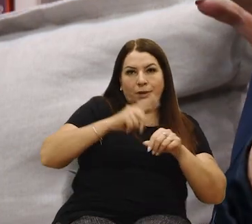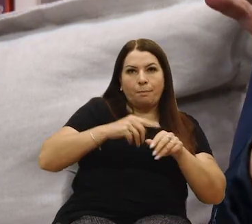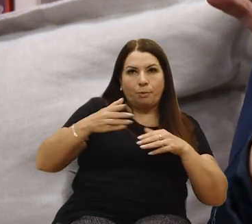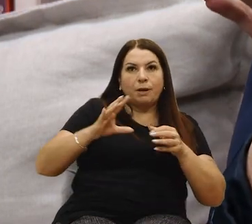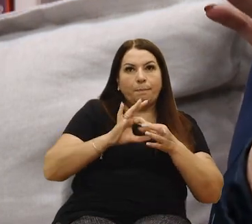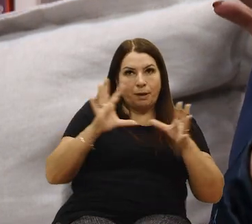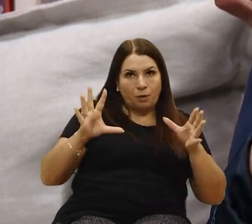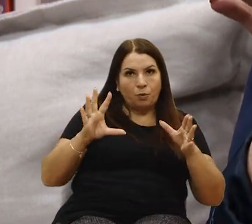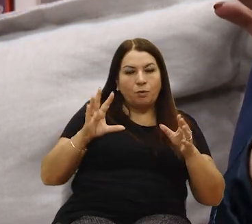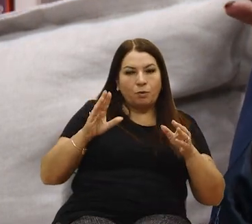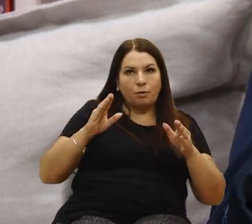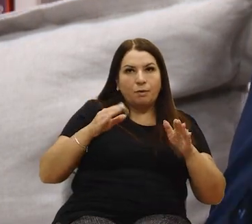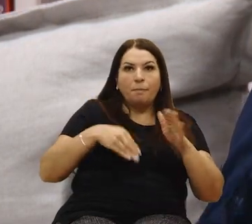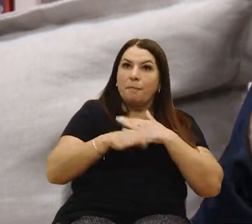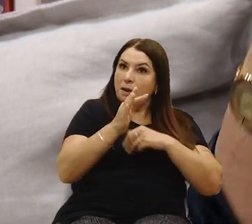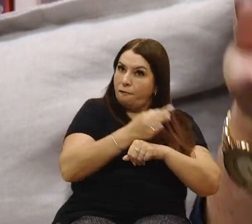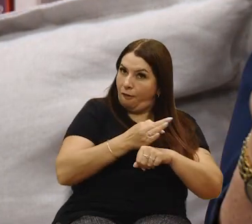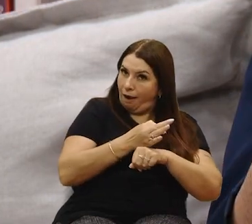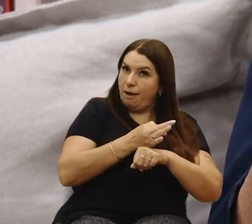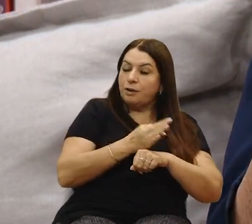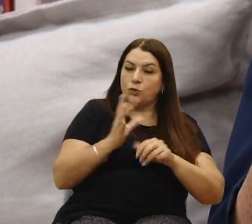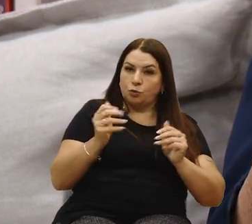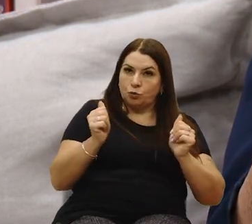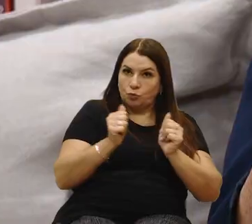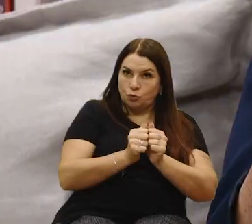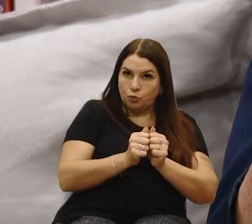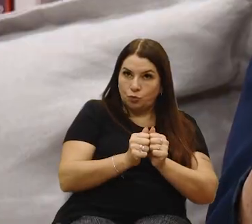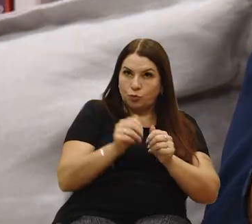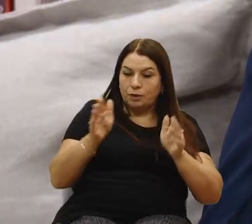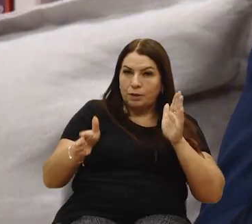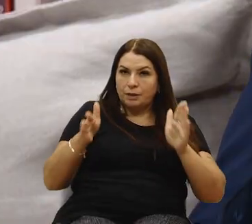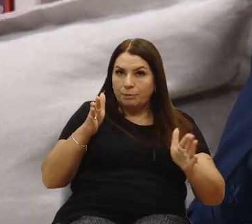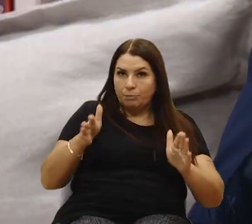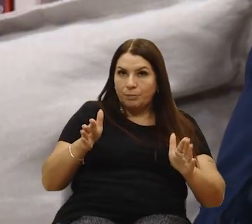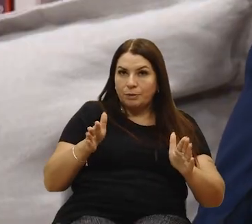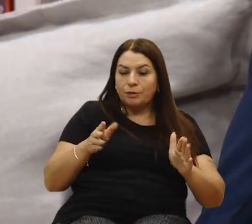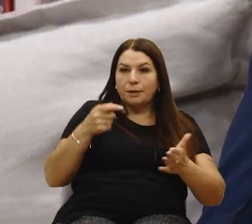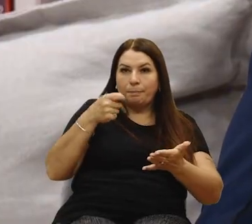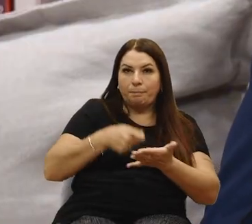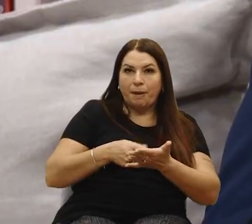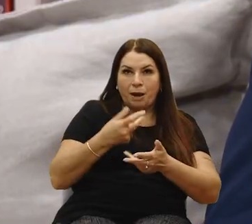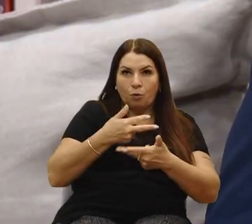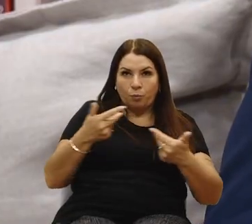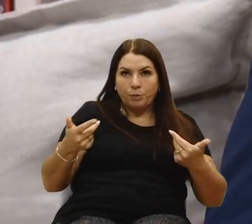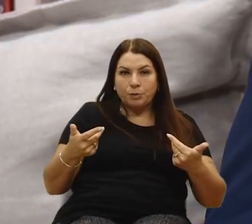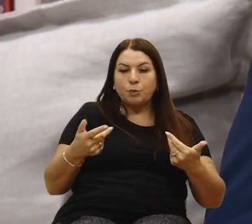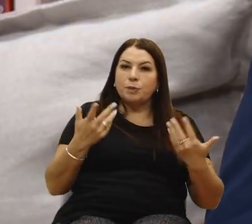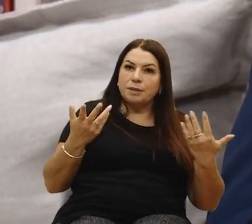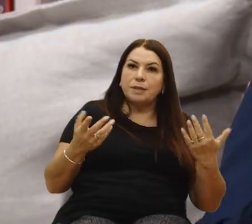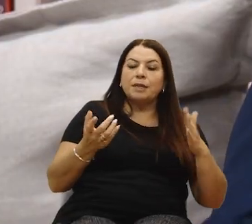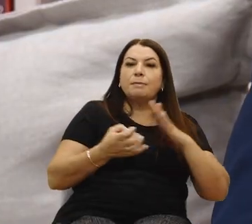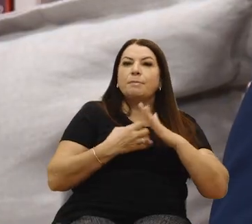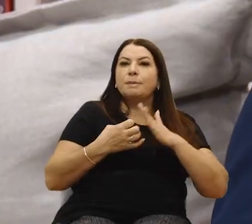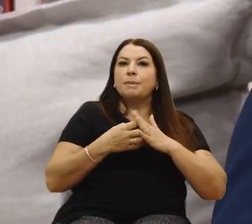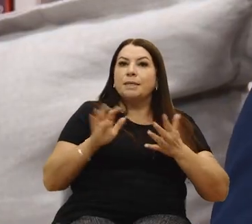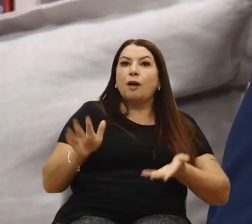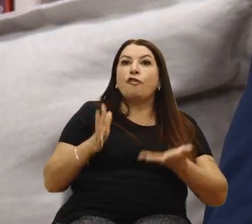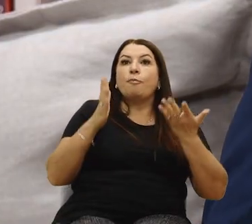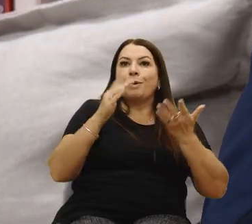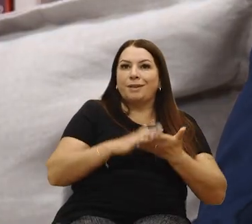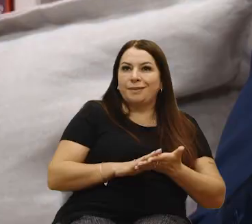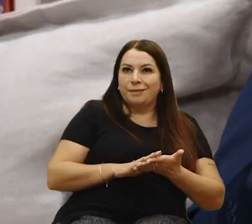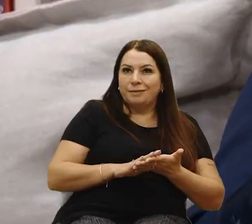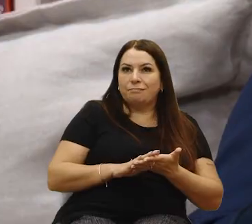liberou essas pessoas para saírem de férias, todas juntas naquele período, e custeou algumas coisas. Então, a empresa fomenta